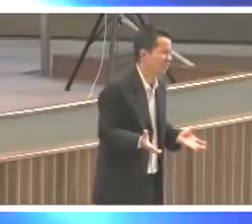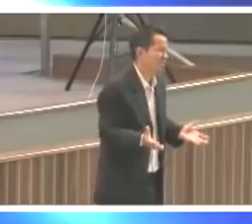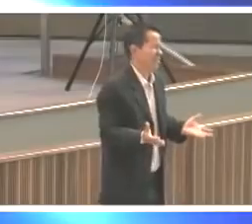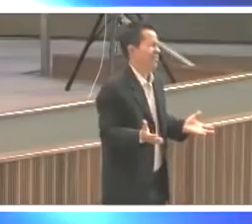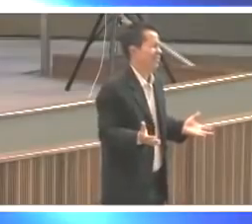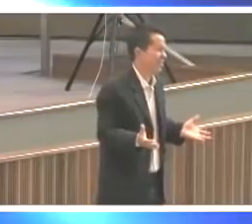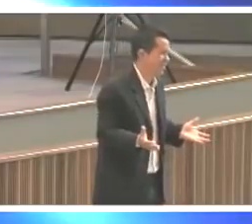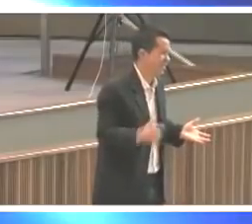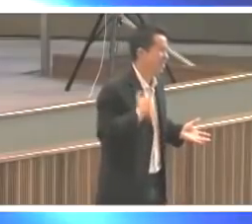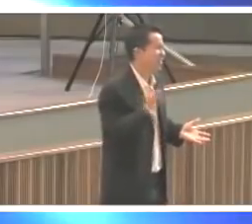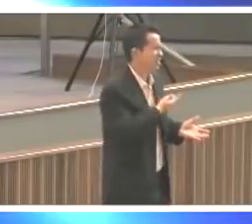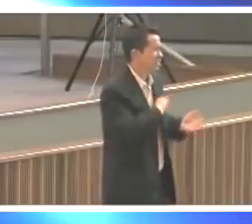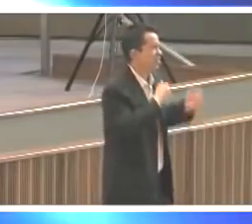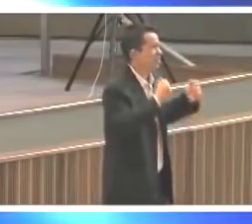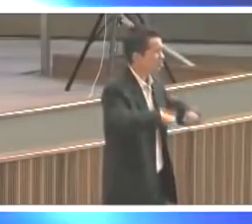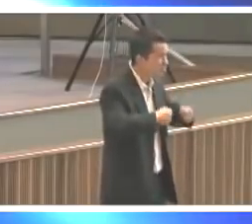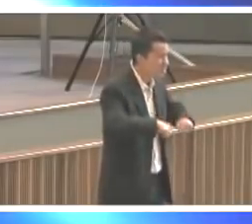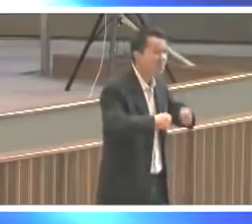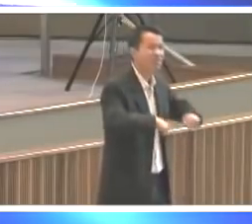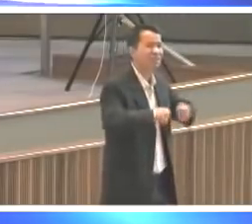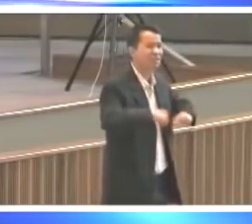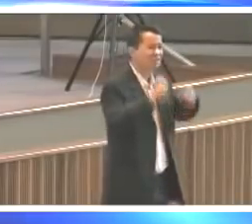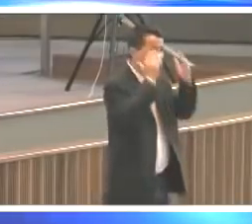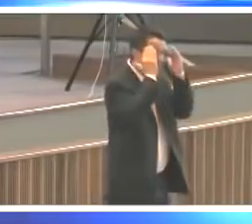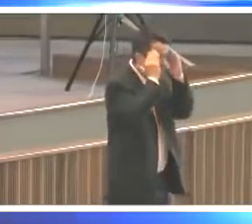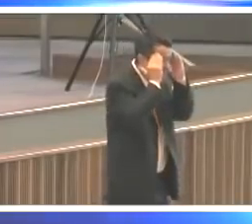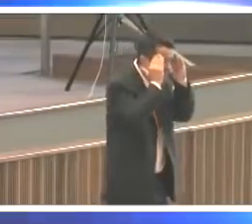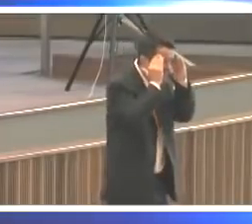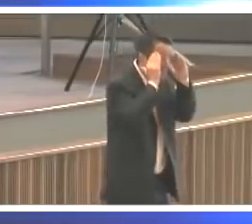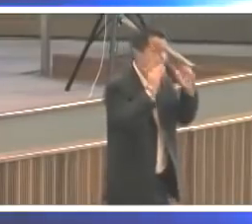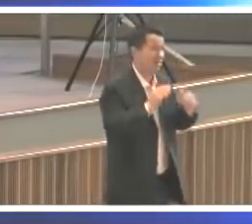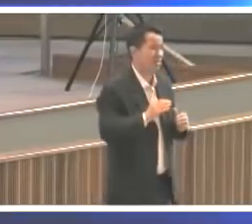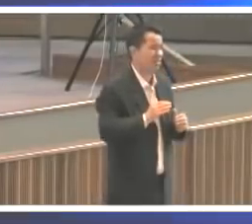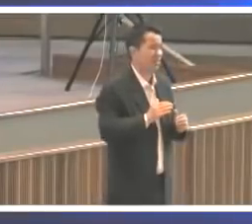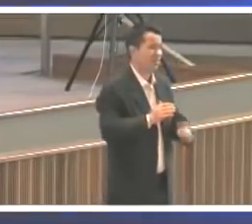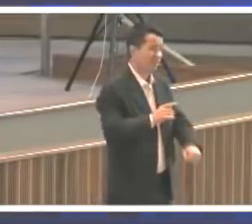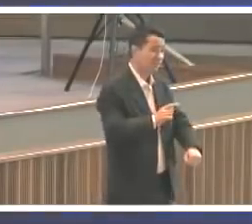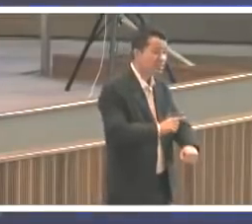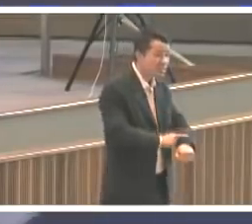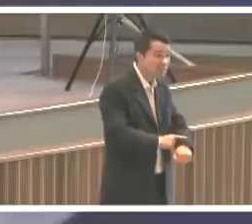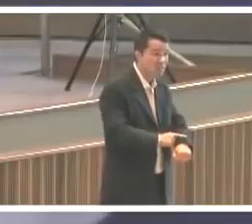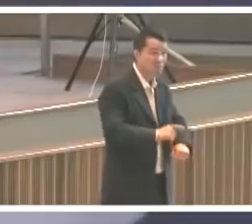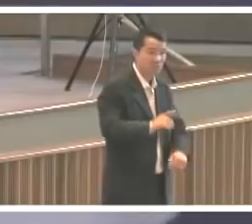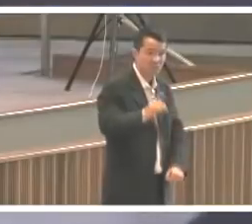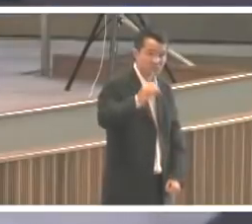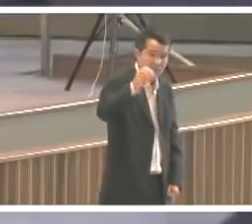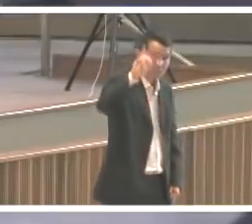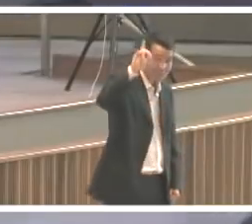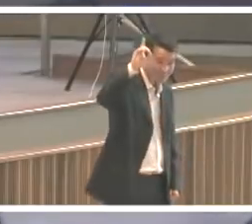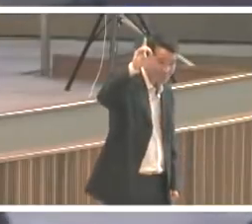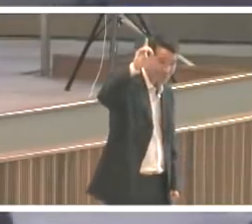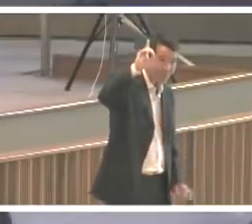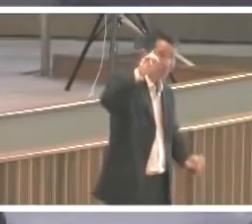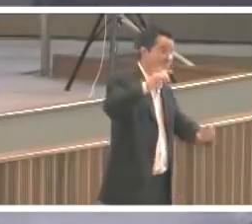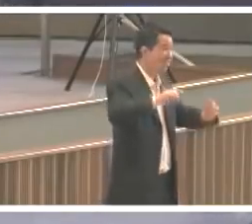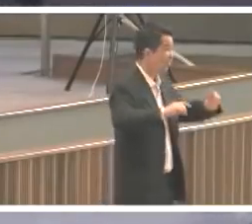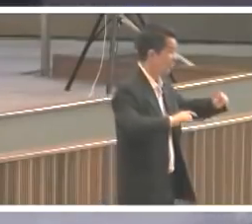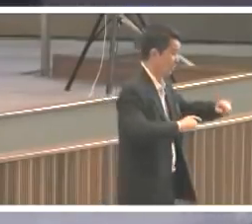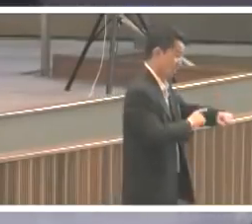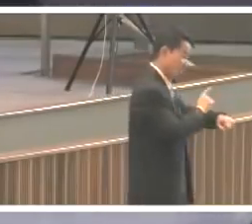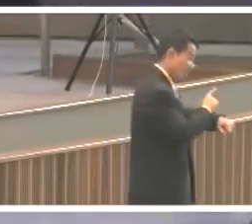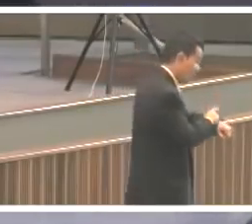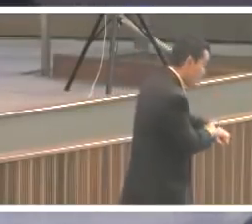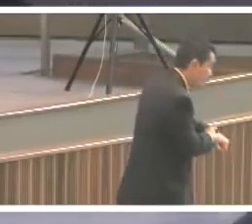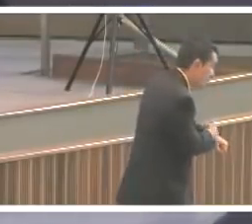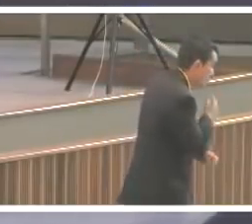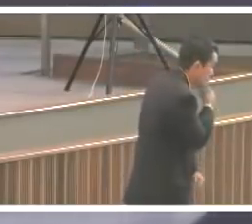nos dizer? E quando o tempo de Deus, a intervenção de Deus invade a minha